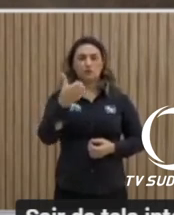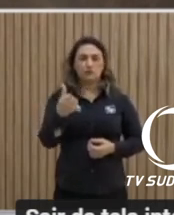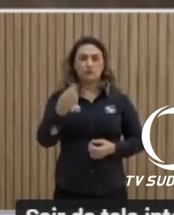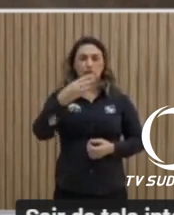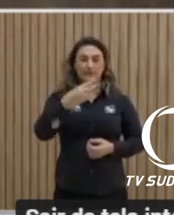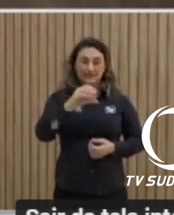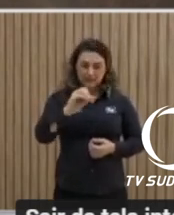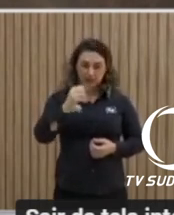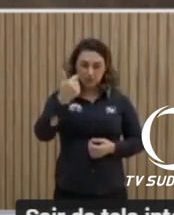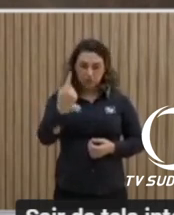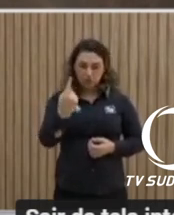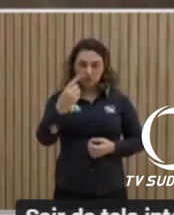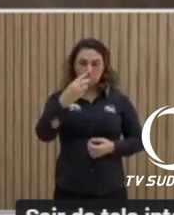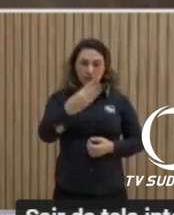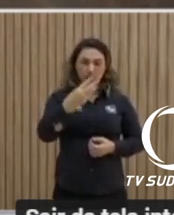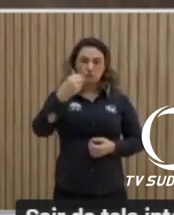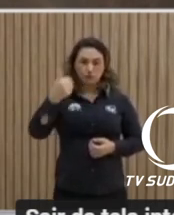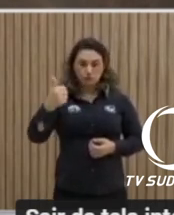00041029/2023-816-0131.